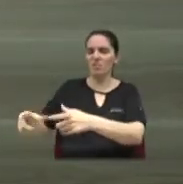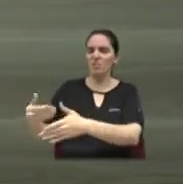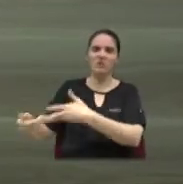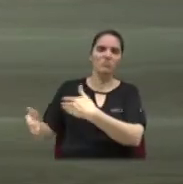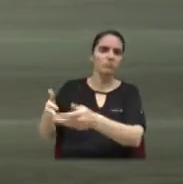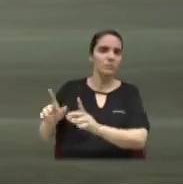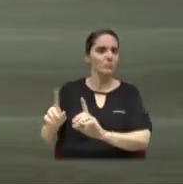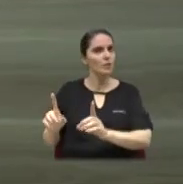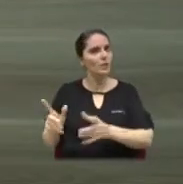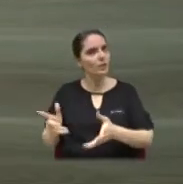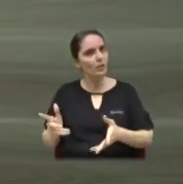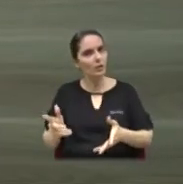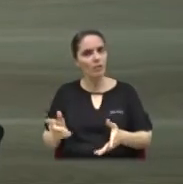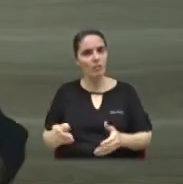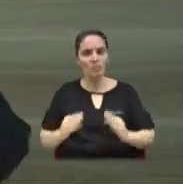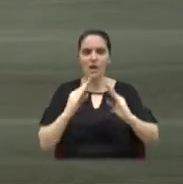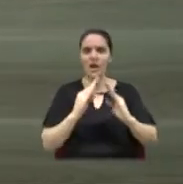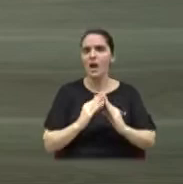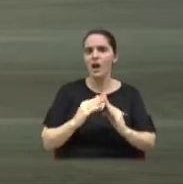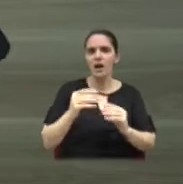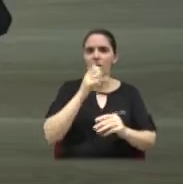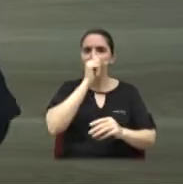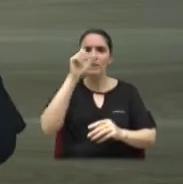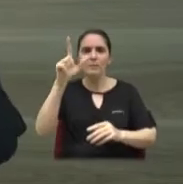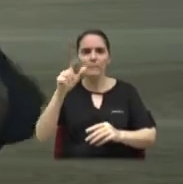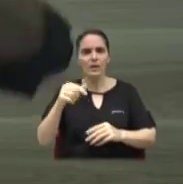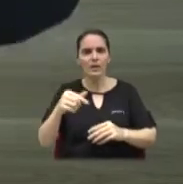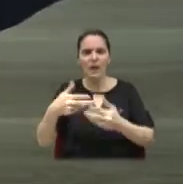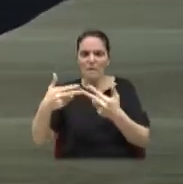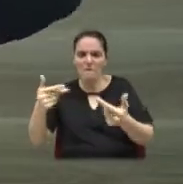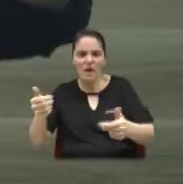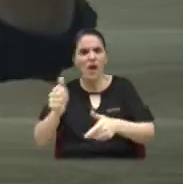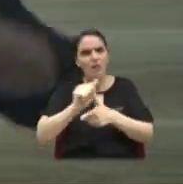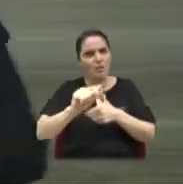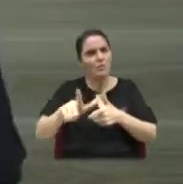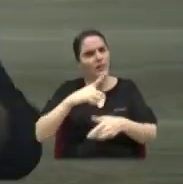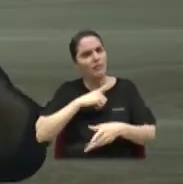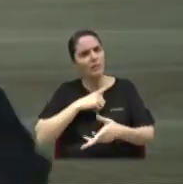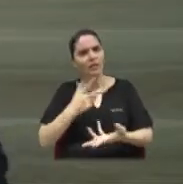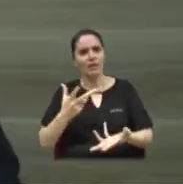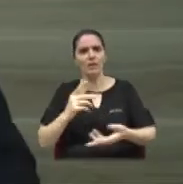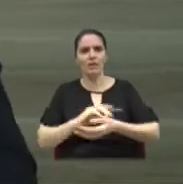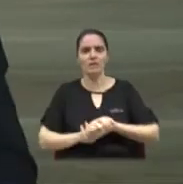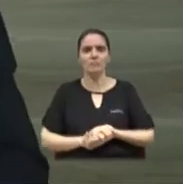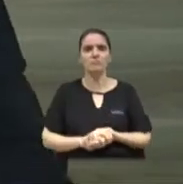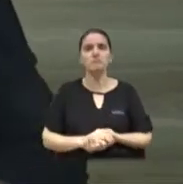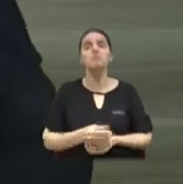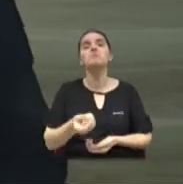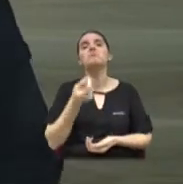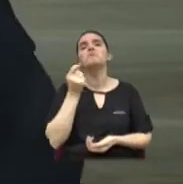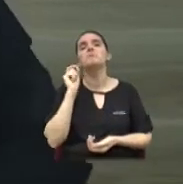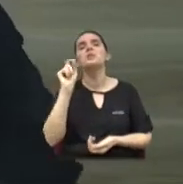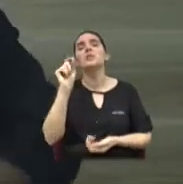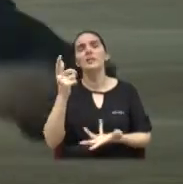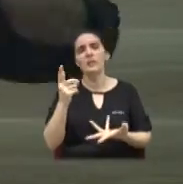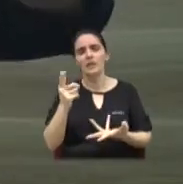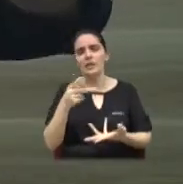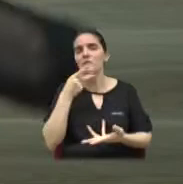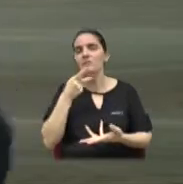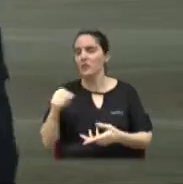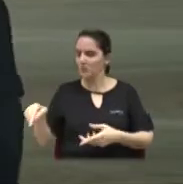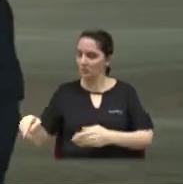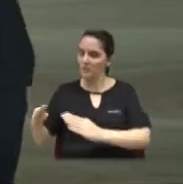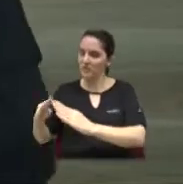tem para alugar aqui em Limeira? Não é possível que ninguém, dentro de não sei quantos funcionários, quem autorizou a alugar lá? Ah,